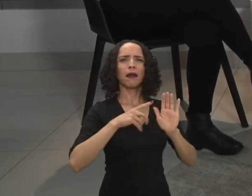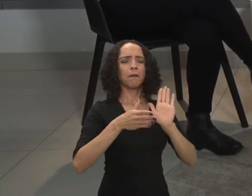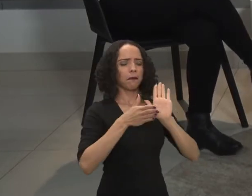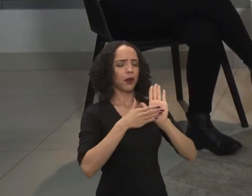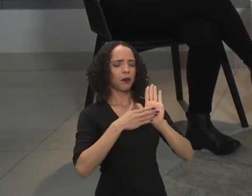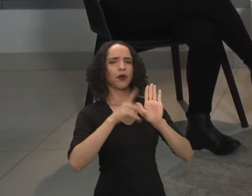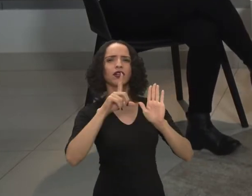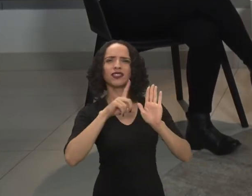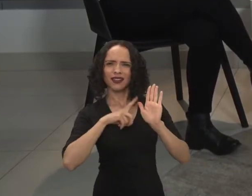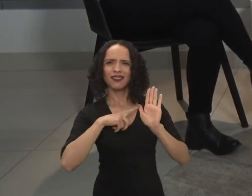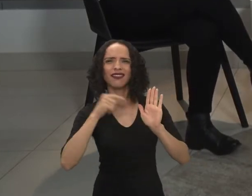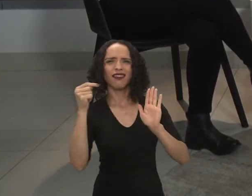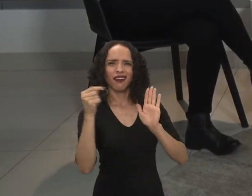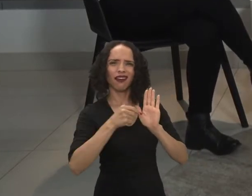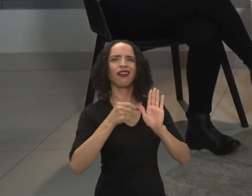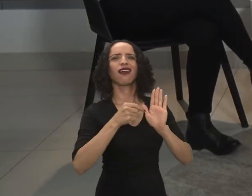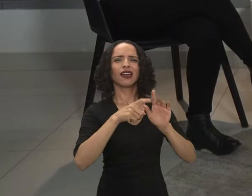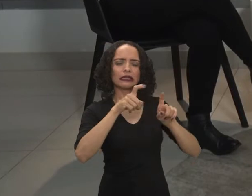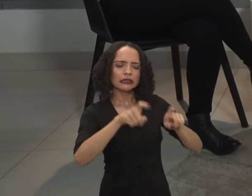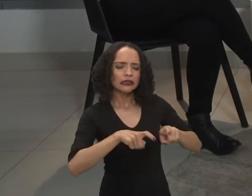agricultura familiar, agricultura